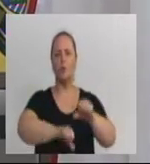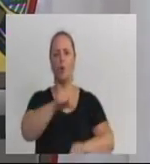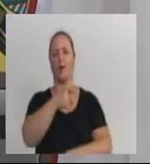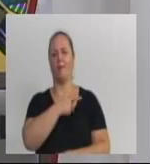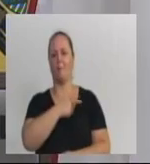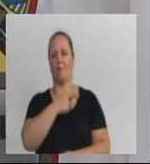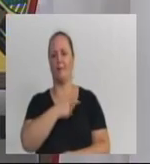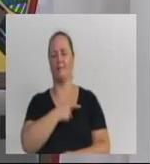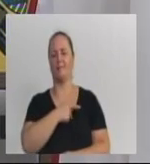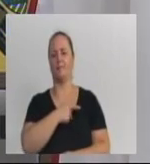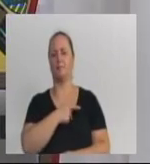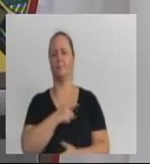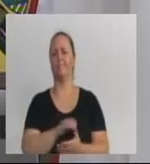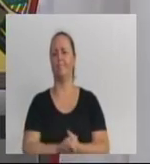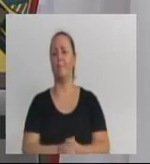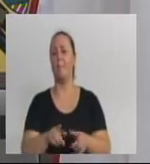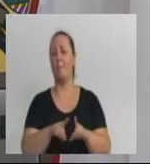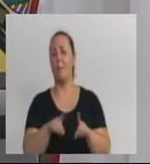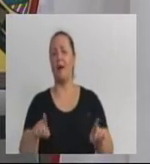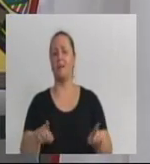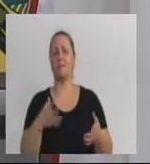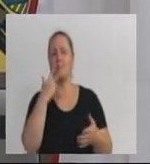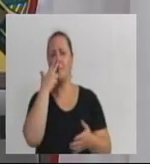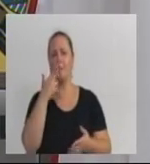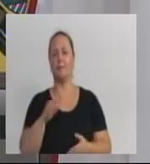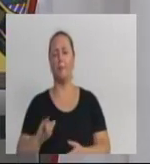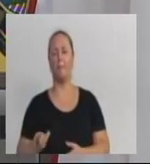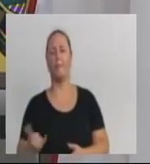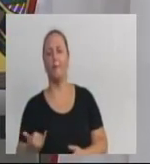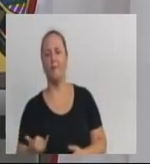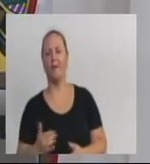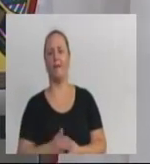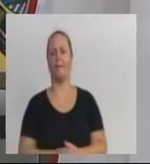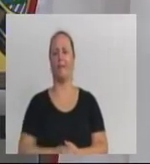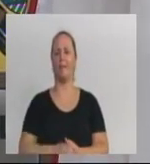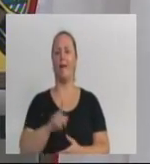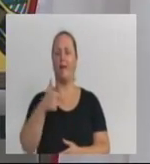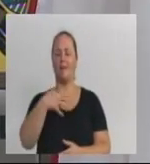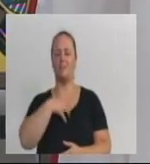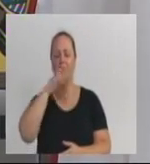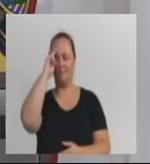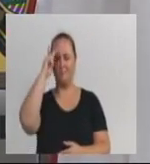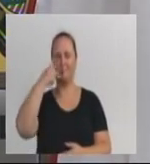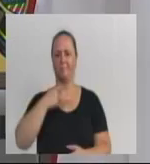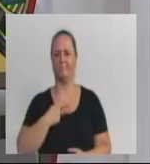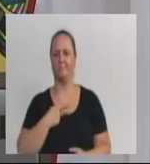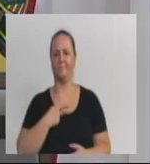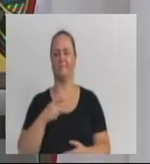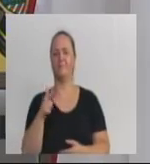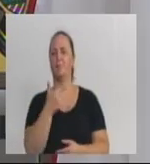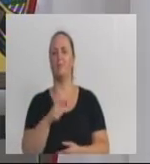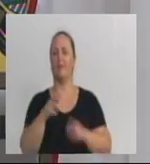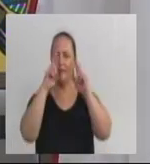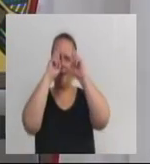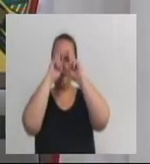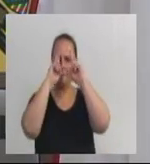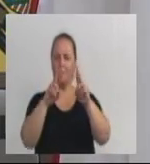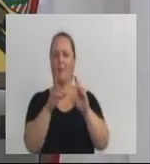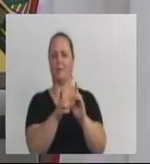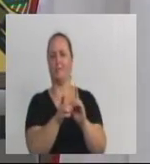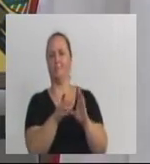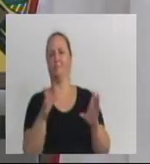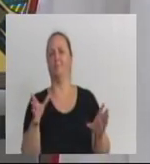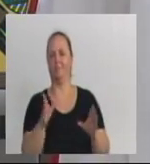é um oportunismo, isso é um casuísmo, isso entende a interesses pessoais e não um interesse maior da democracia. E essa janela,